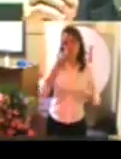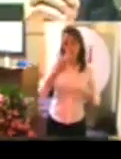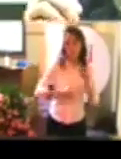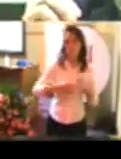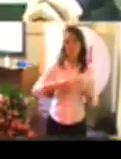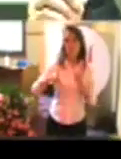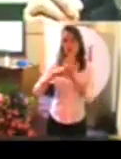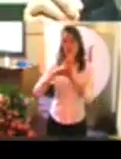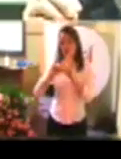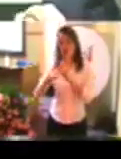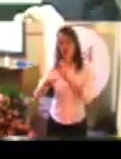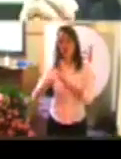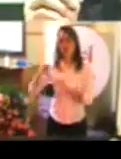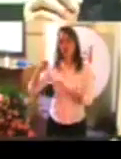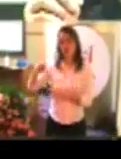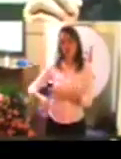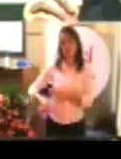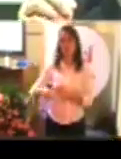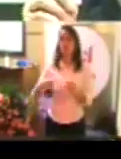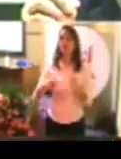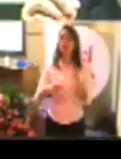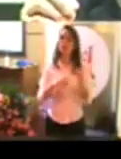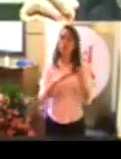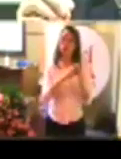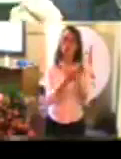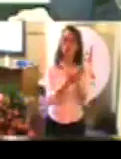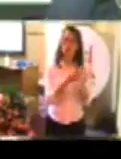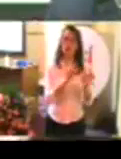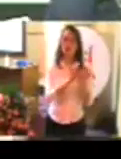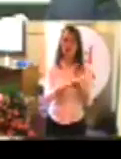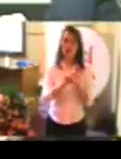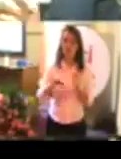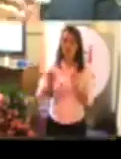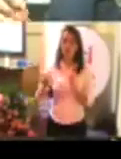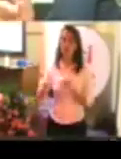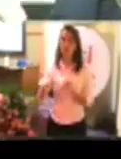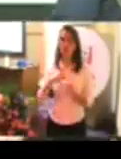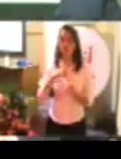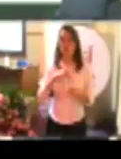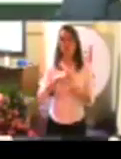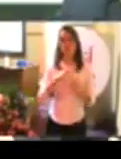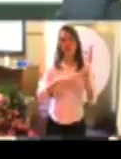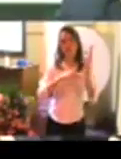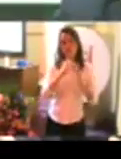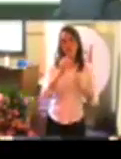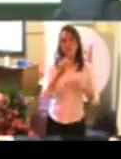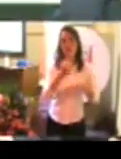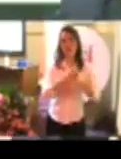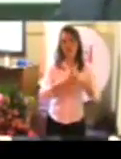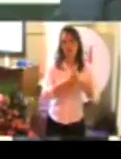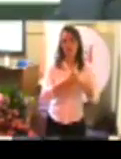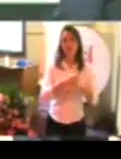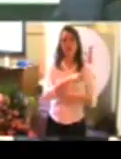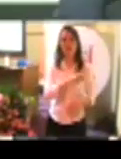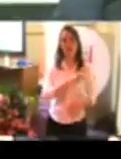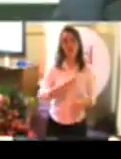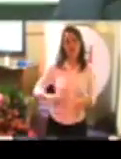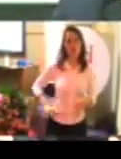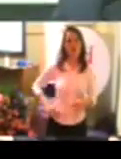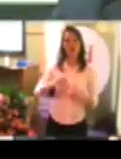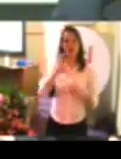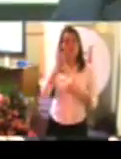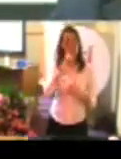executivo, judiciário e legislativo criarão as suas escolas de governo para a capacitação dos seus